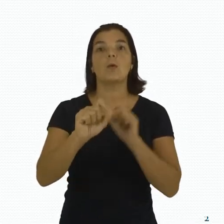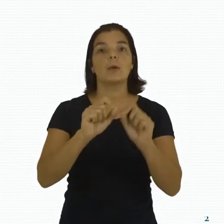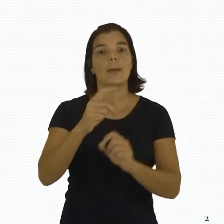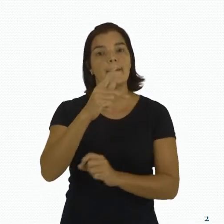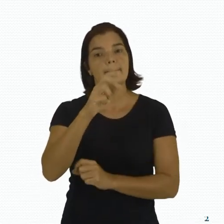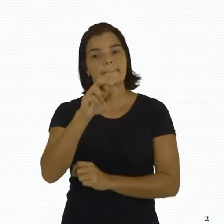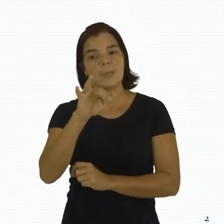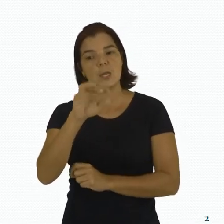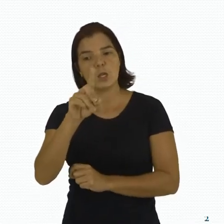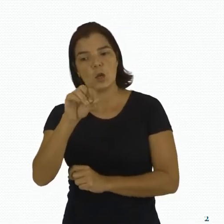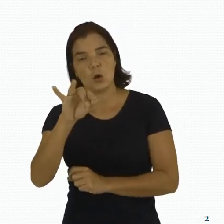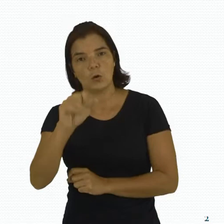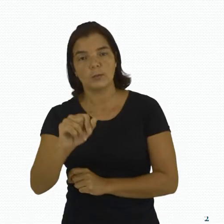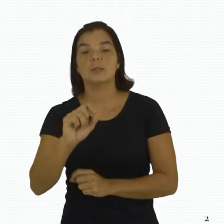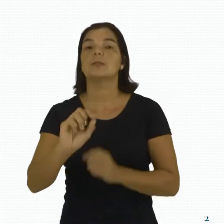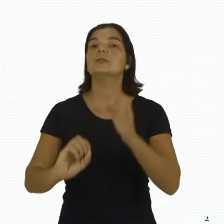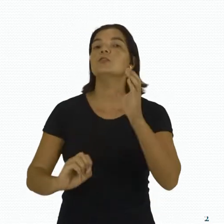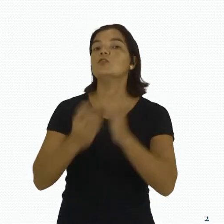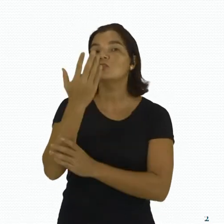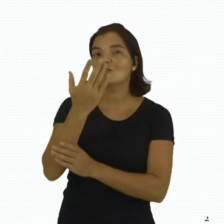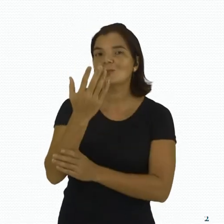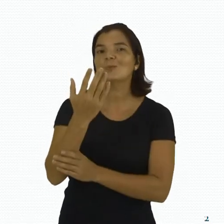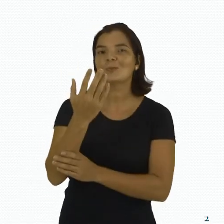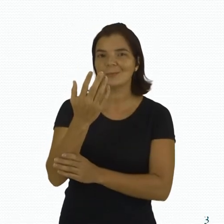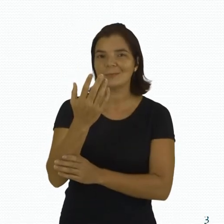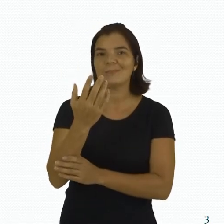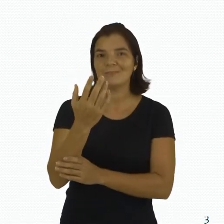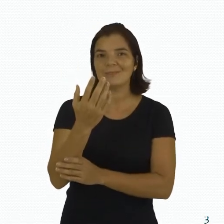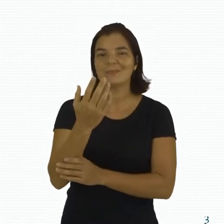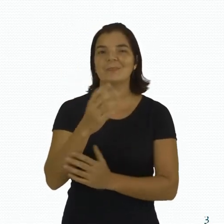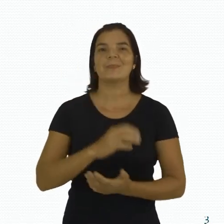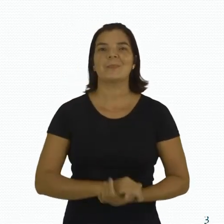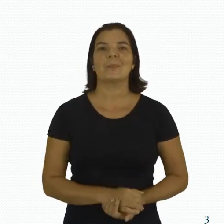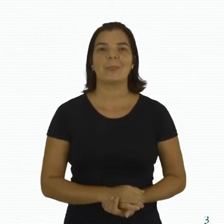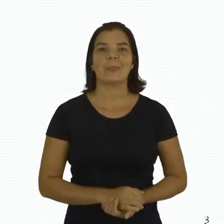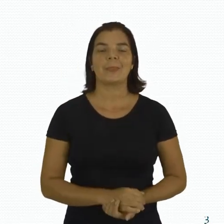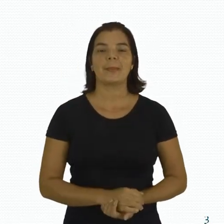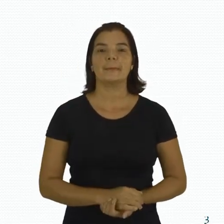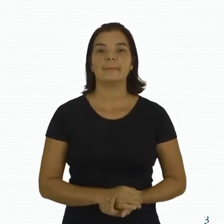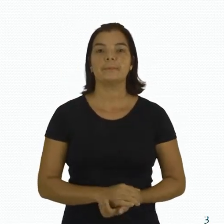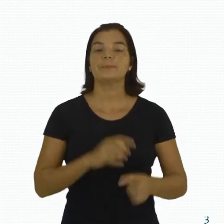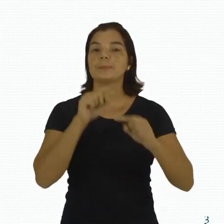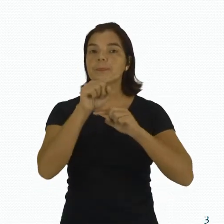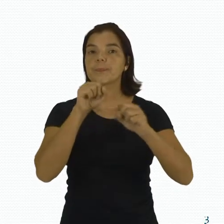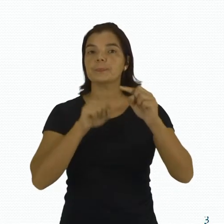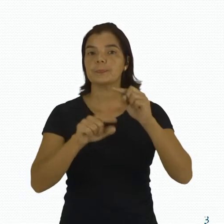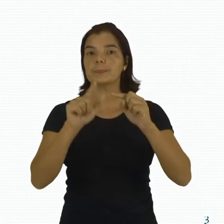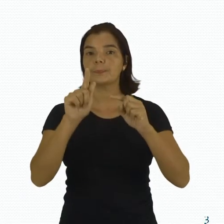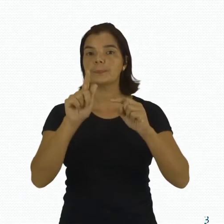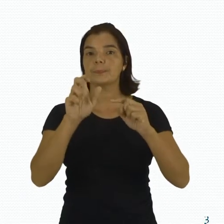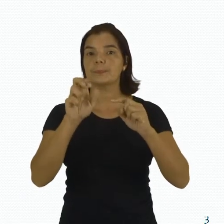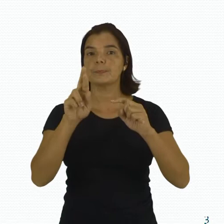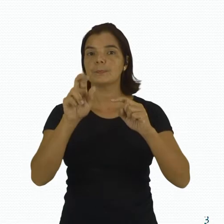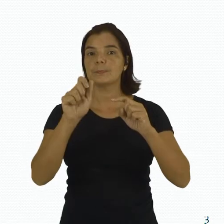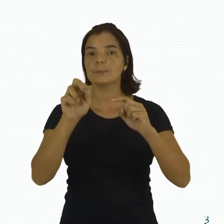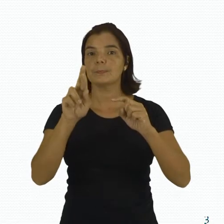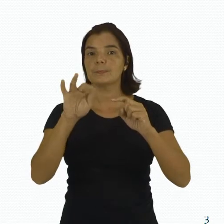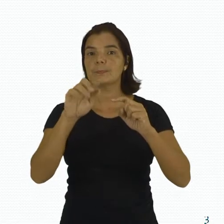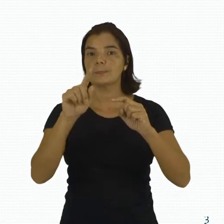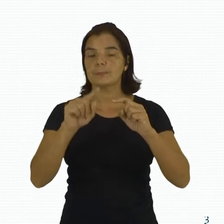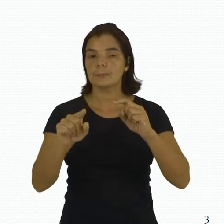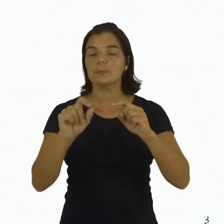gerar, certo? Então, vamos aí. Fração geratriz, nosso